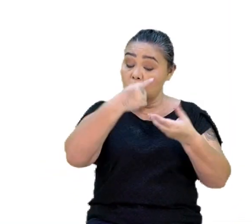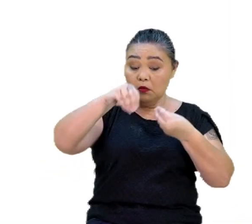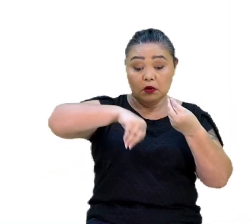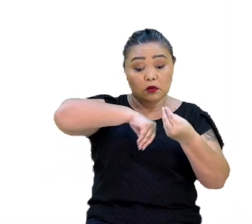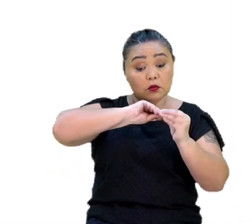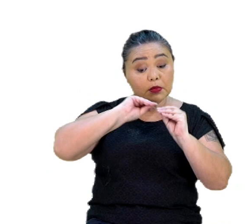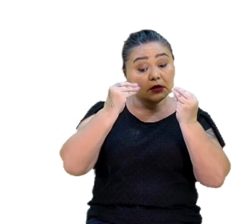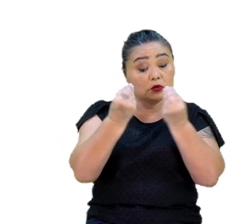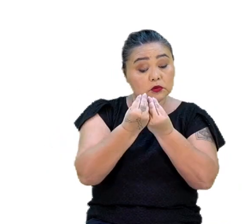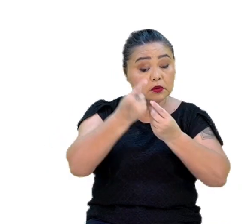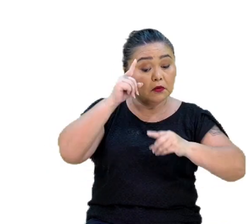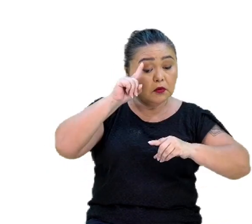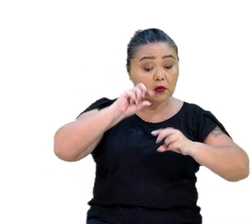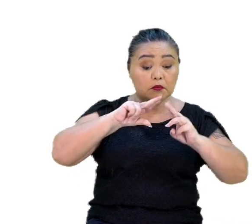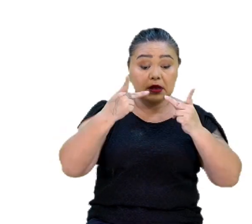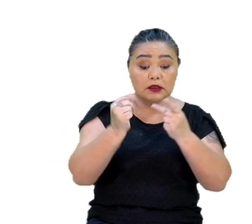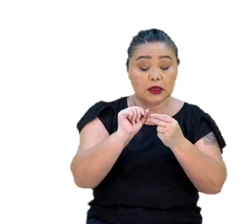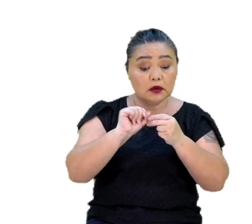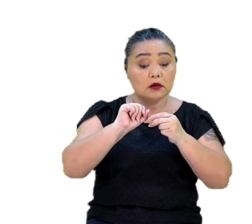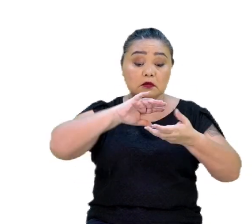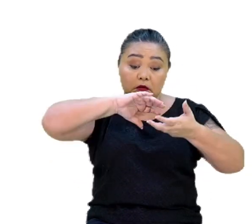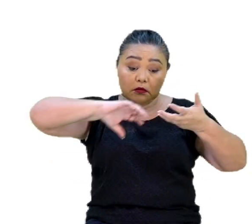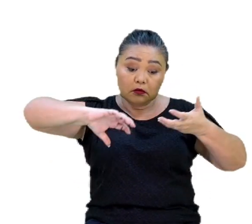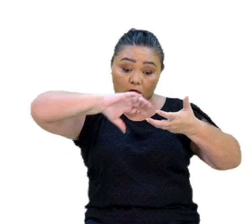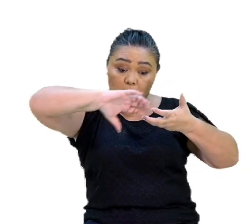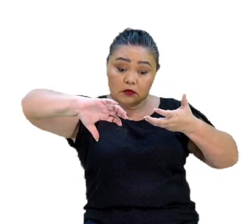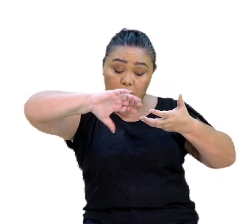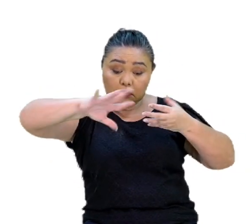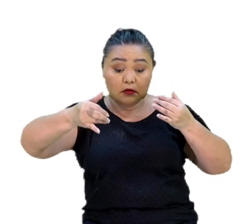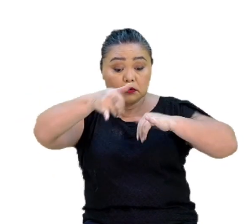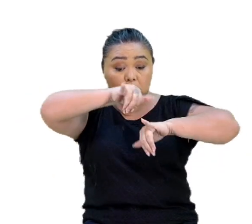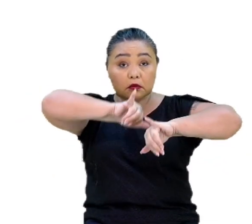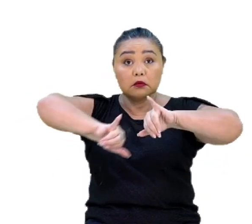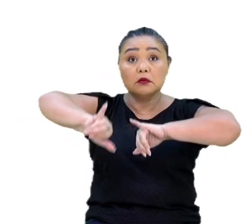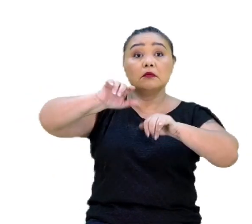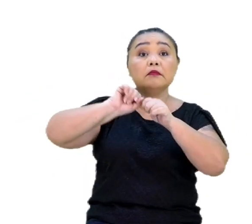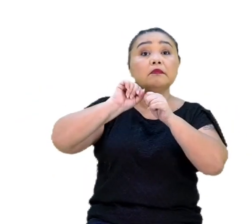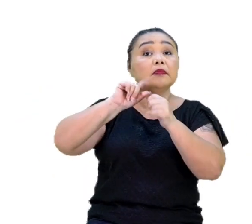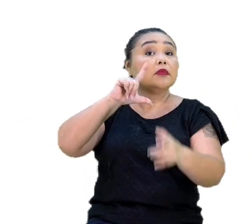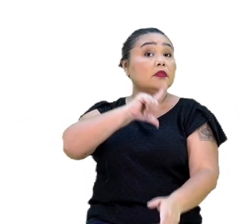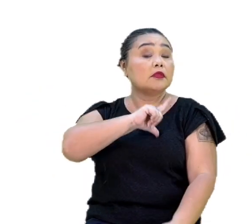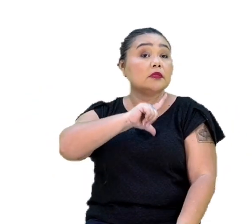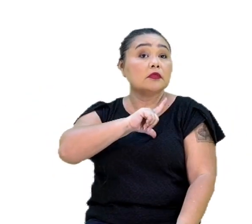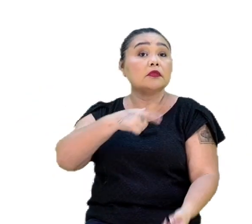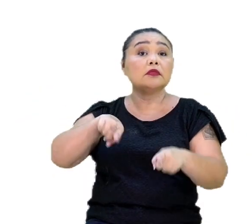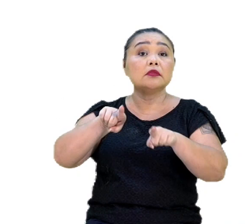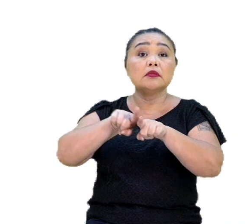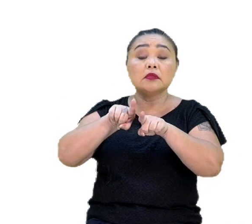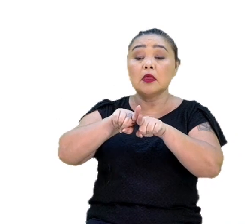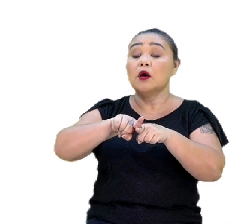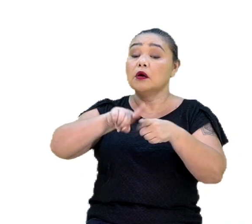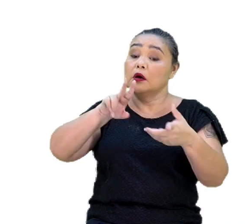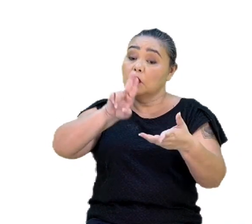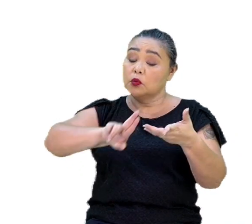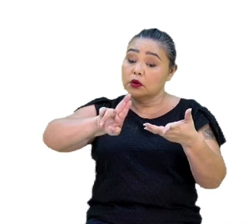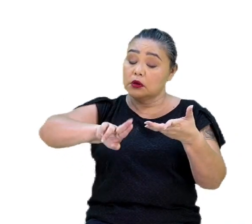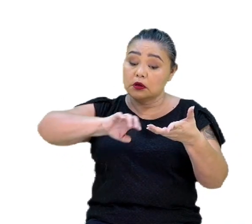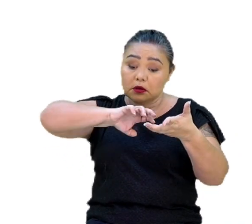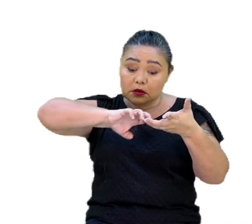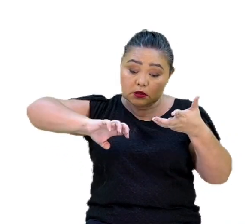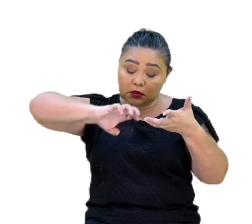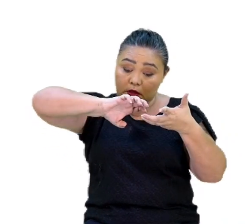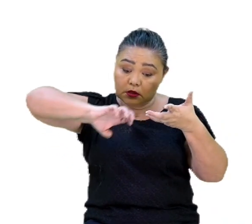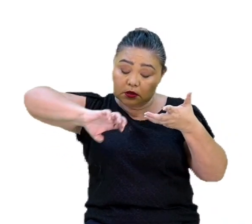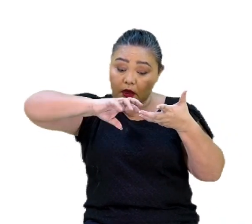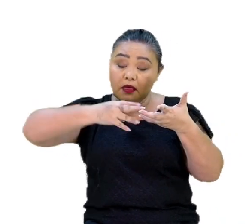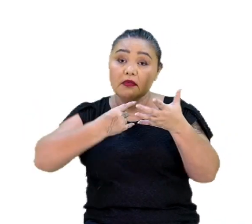de um material utilizando suas propriedades químicas, que é a solubilidade. Tem a extração por solvente também, que é muito utilizada para extrair essências